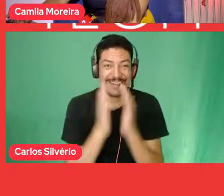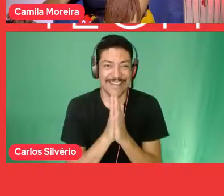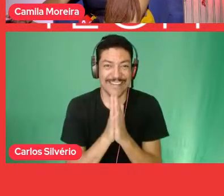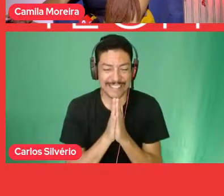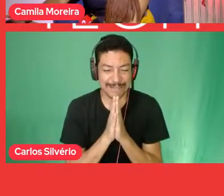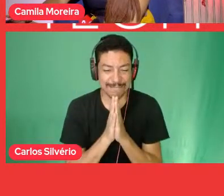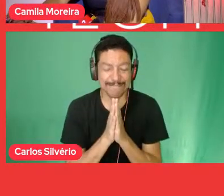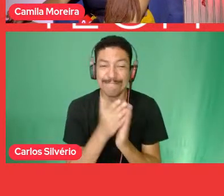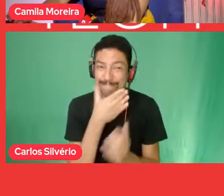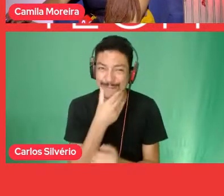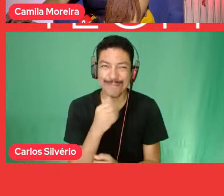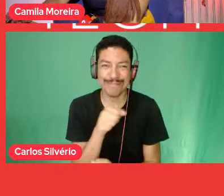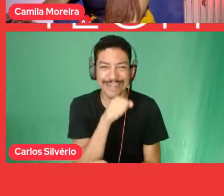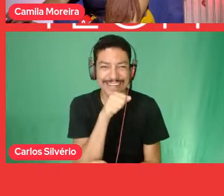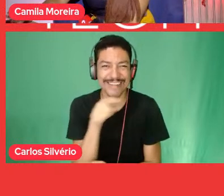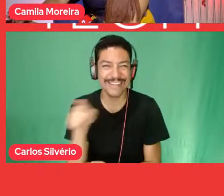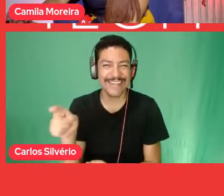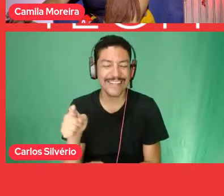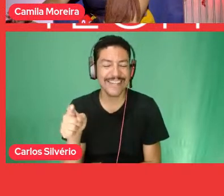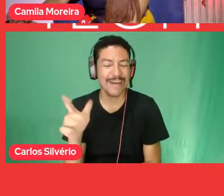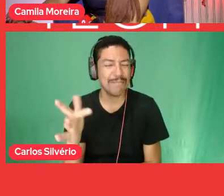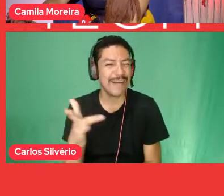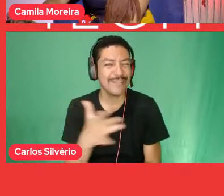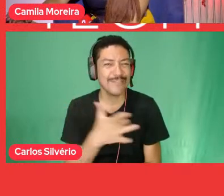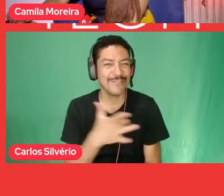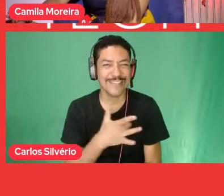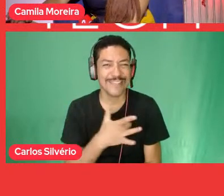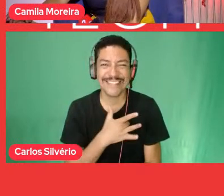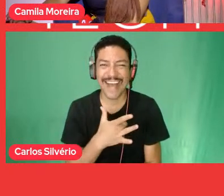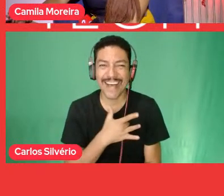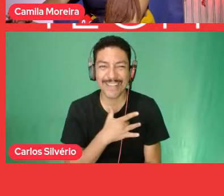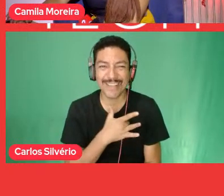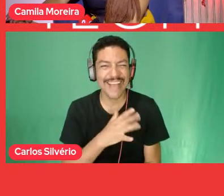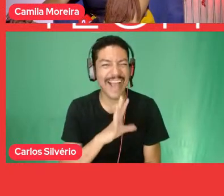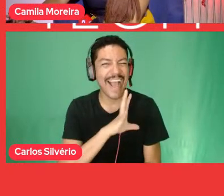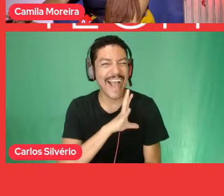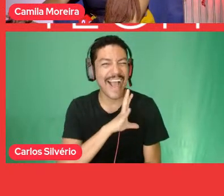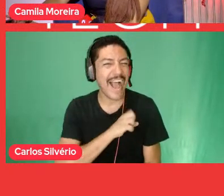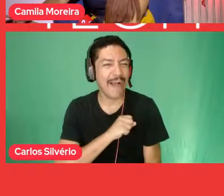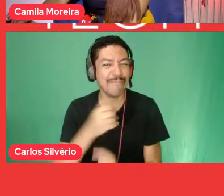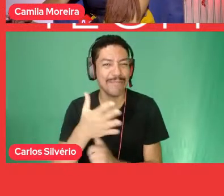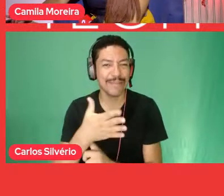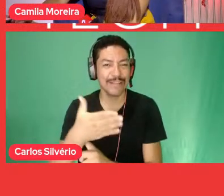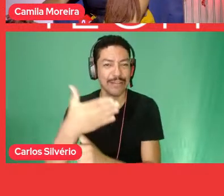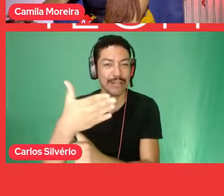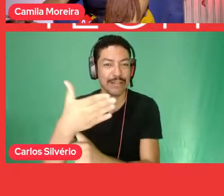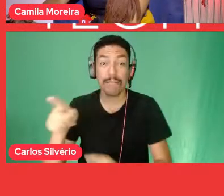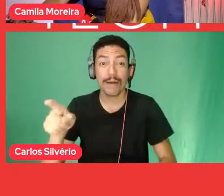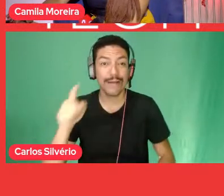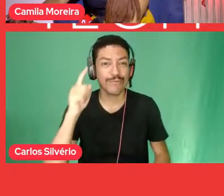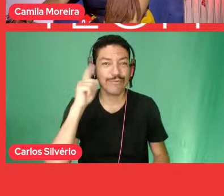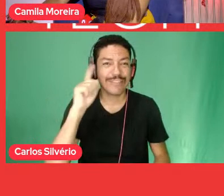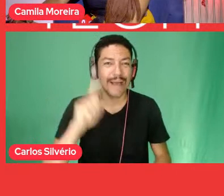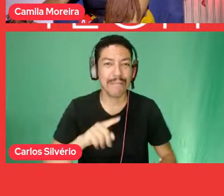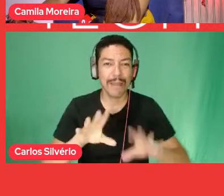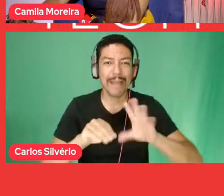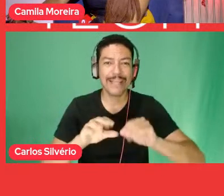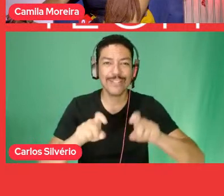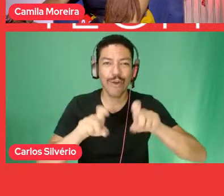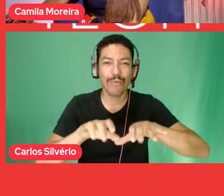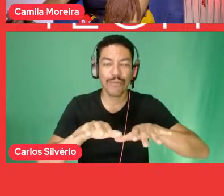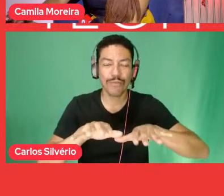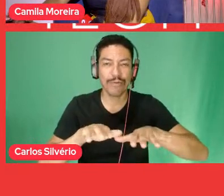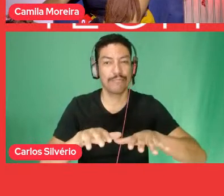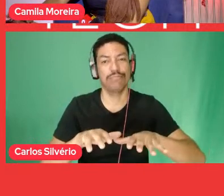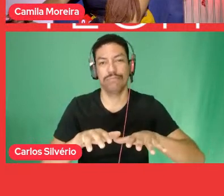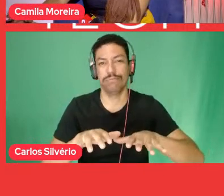Meu pai, assim, ele era um homem apaixonado pela tecnologia. E ele não sabia mexer com o computador, porque você imagina, há 20, muito